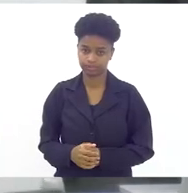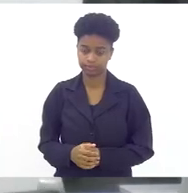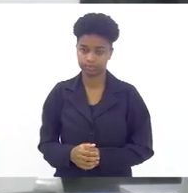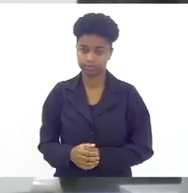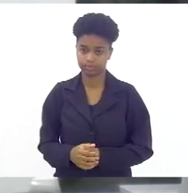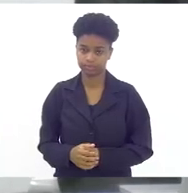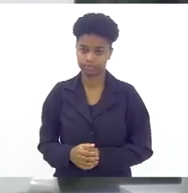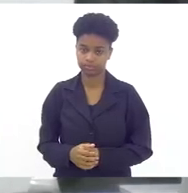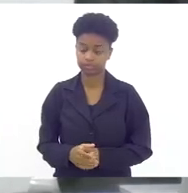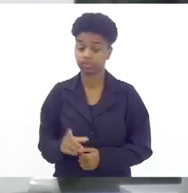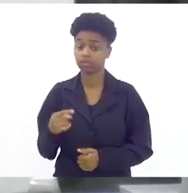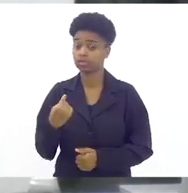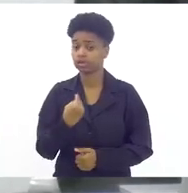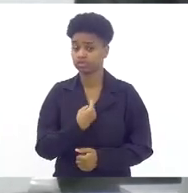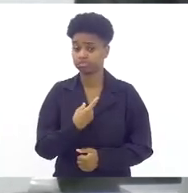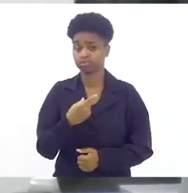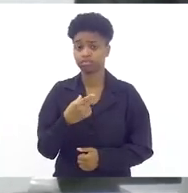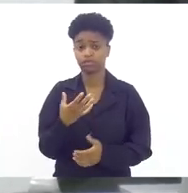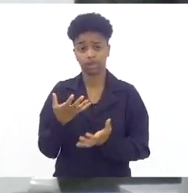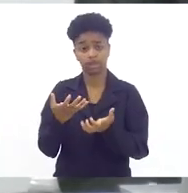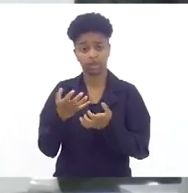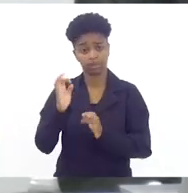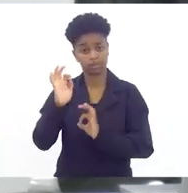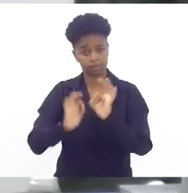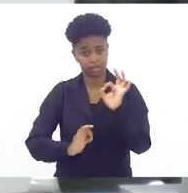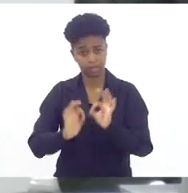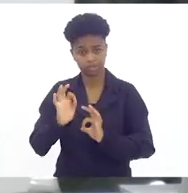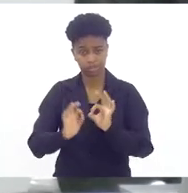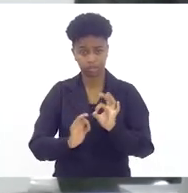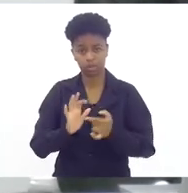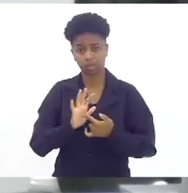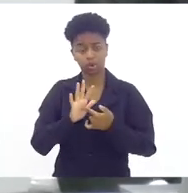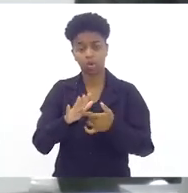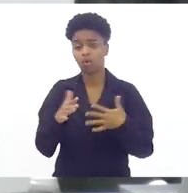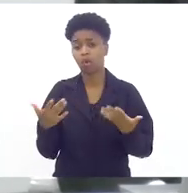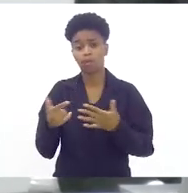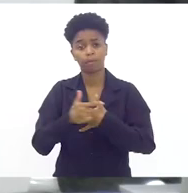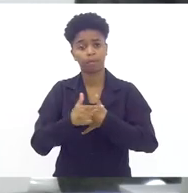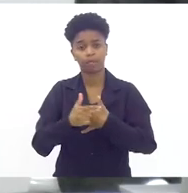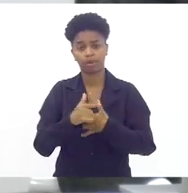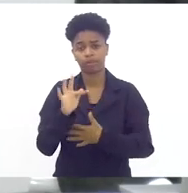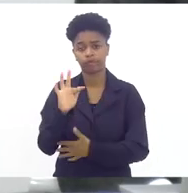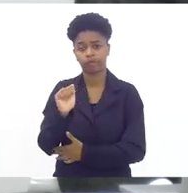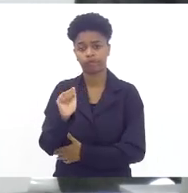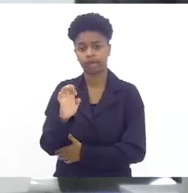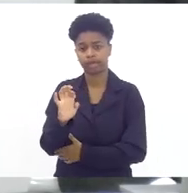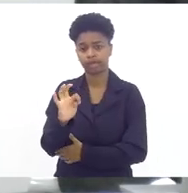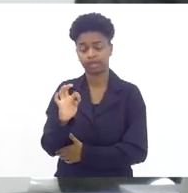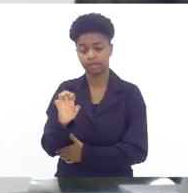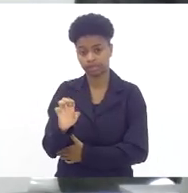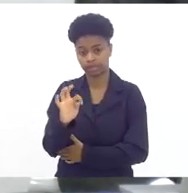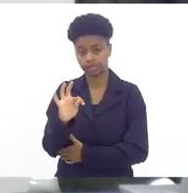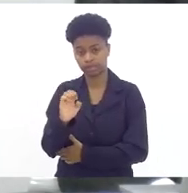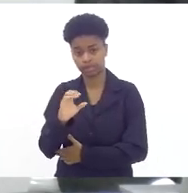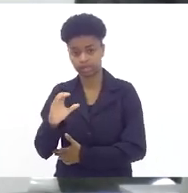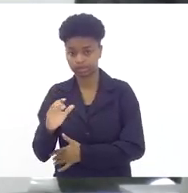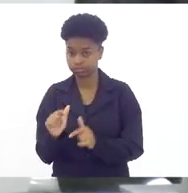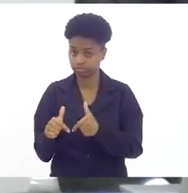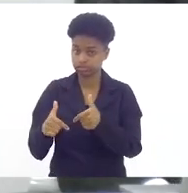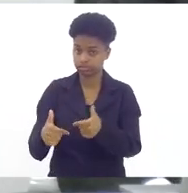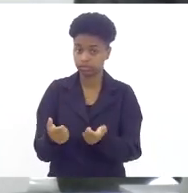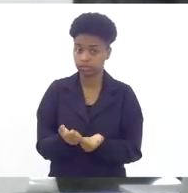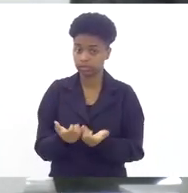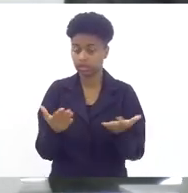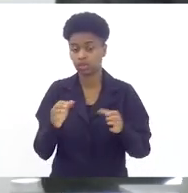a gente quer um planejamento desse papel que a ETEC vai cumprir na oferta de educação